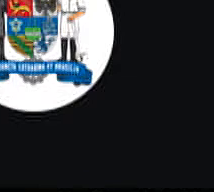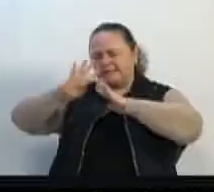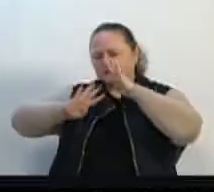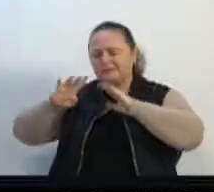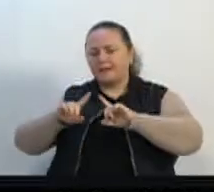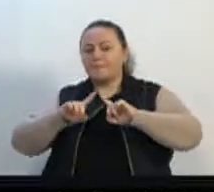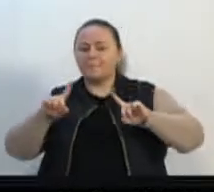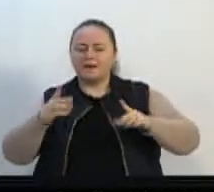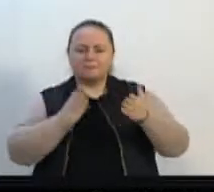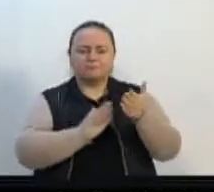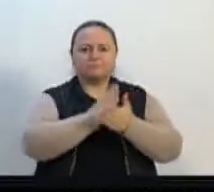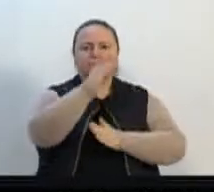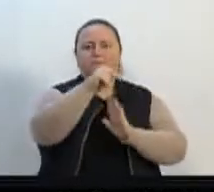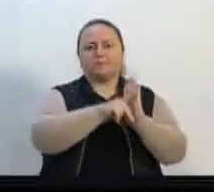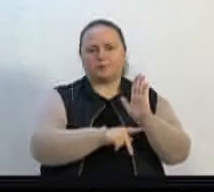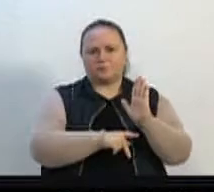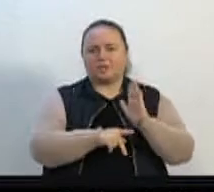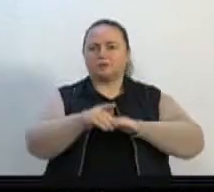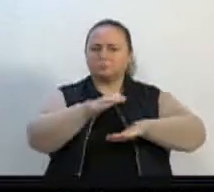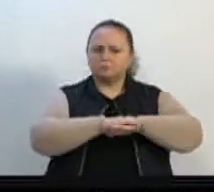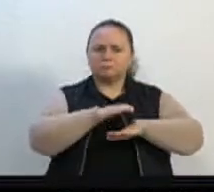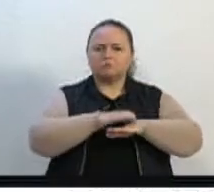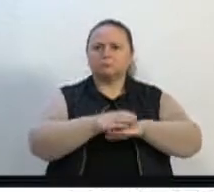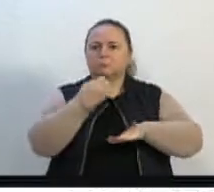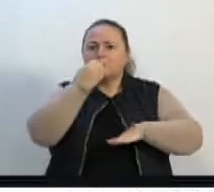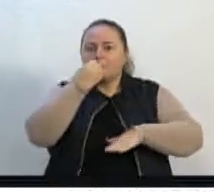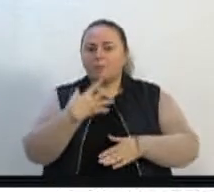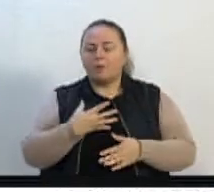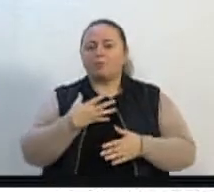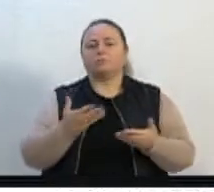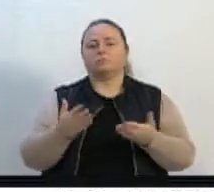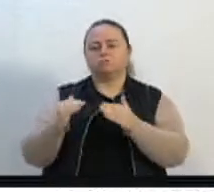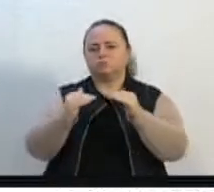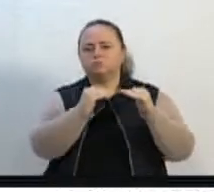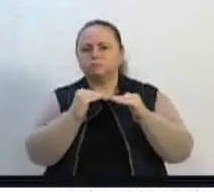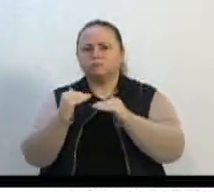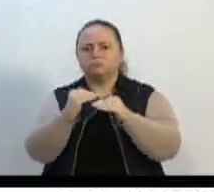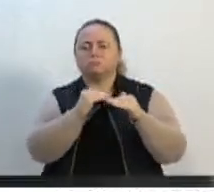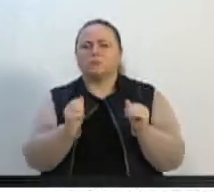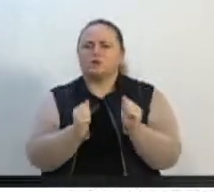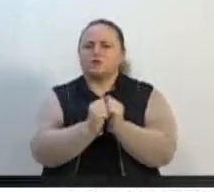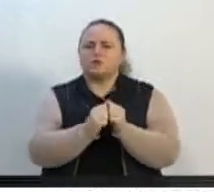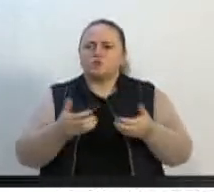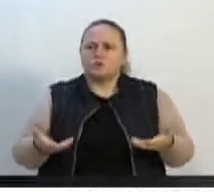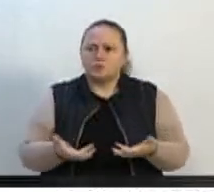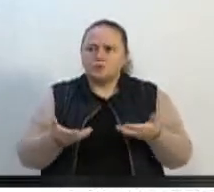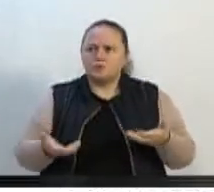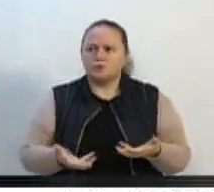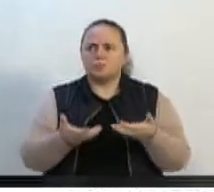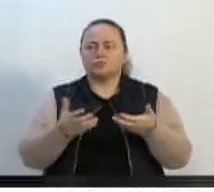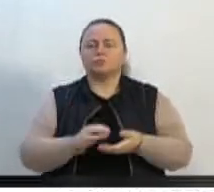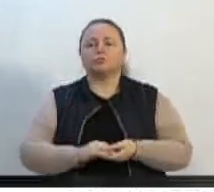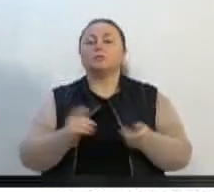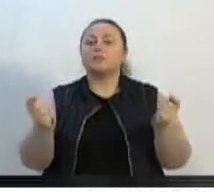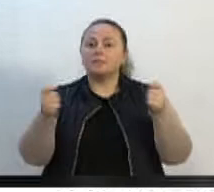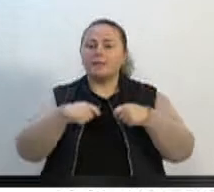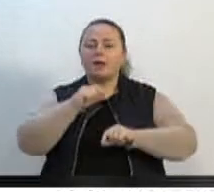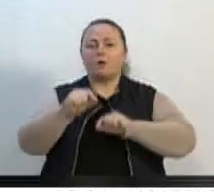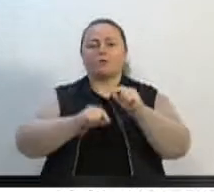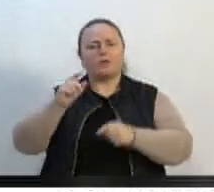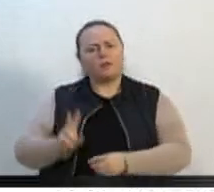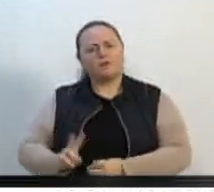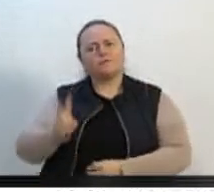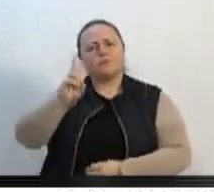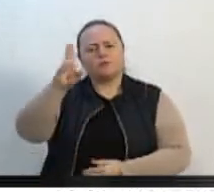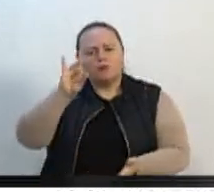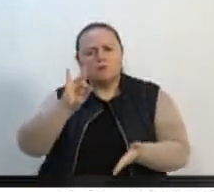aprova um projeto, por mais que tenha autoria, quando toda casa se mobiliza em relação a determinada questão, é uma conquista institucional do